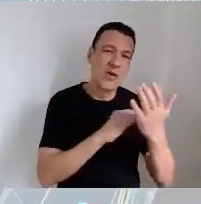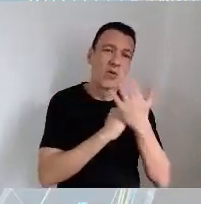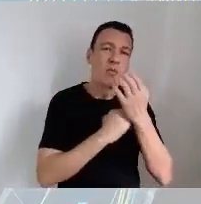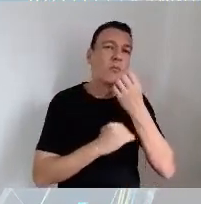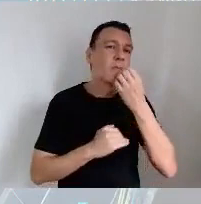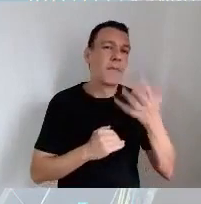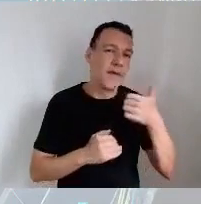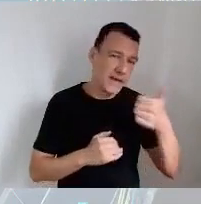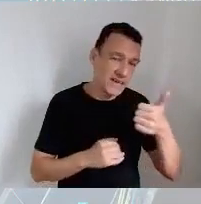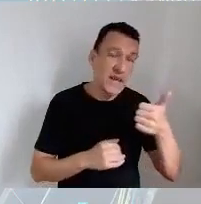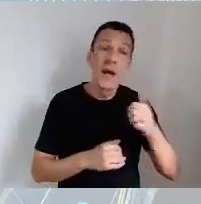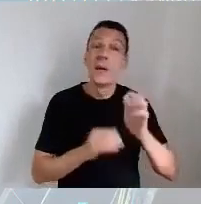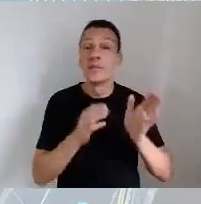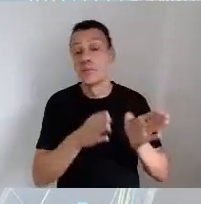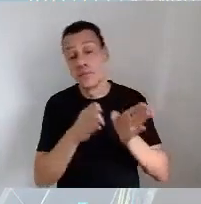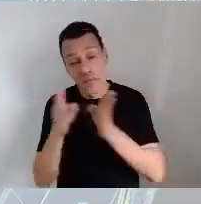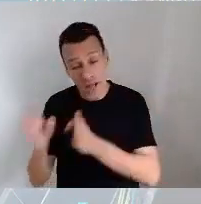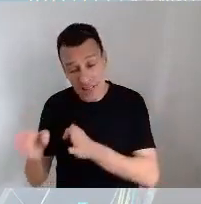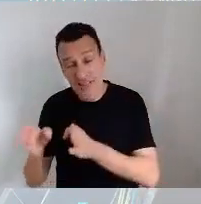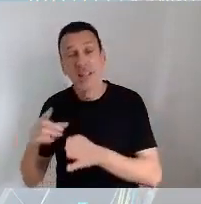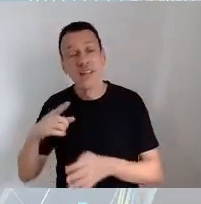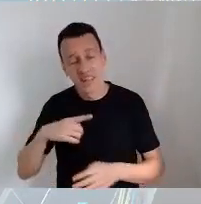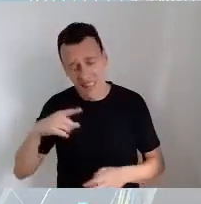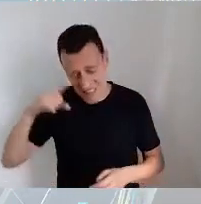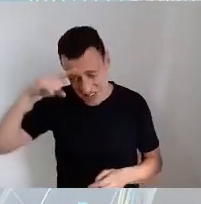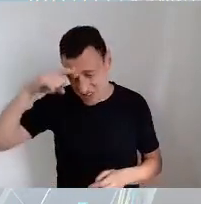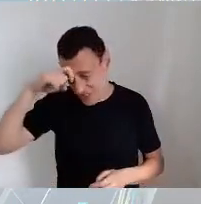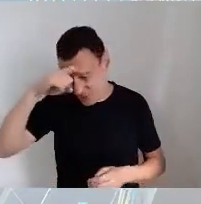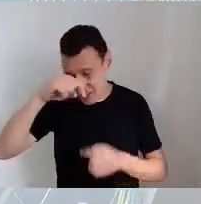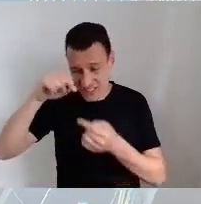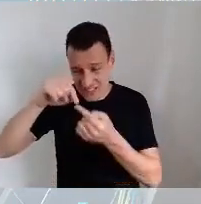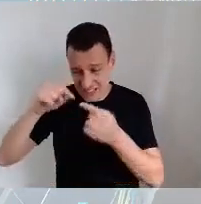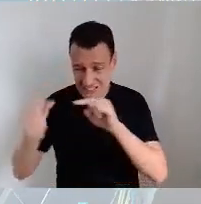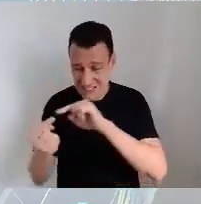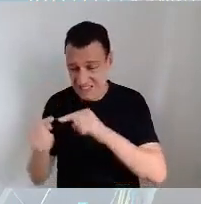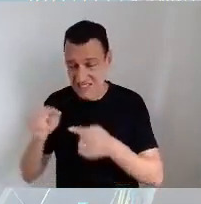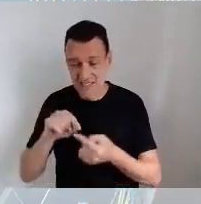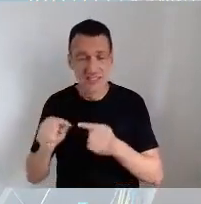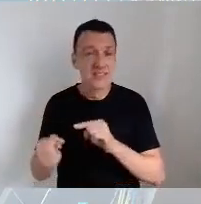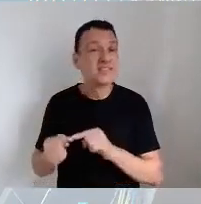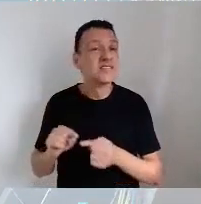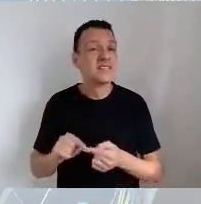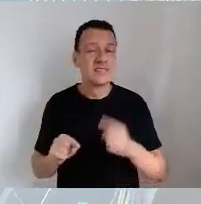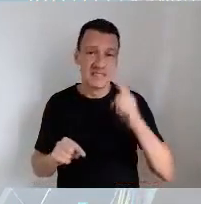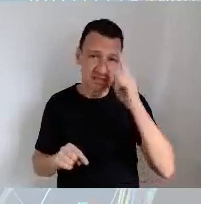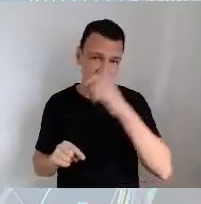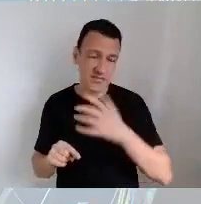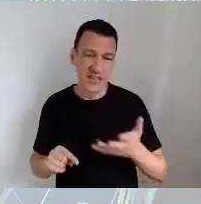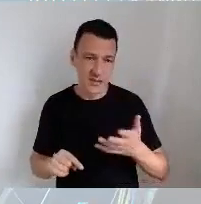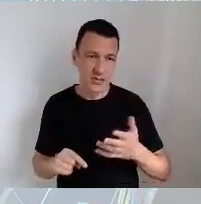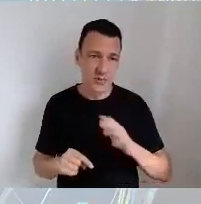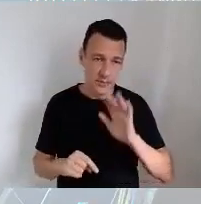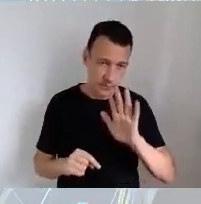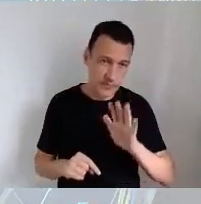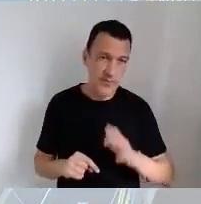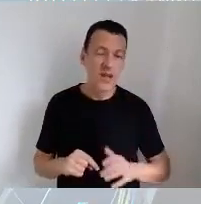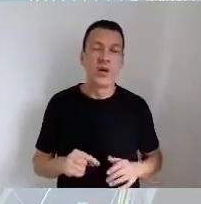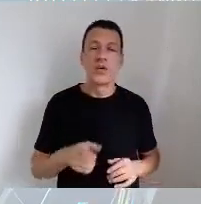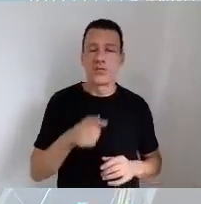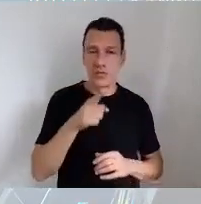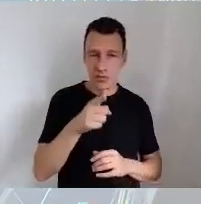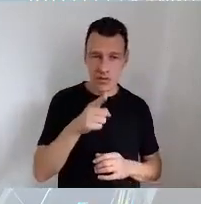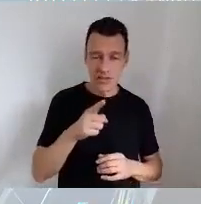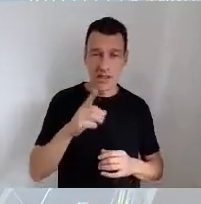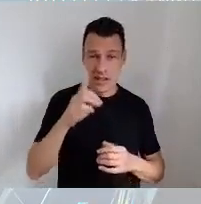complexidades que ela carrega se você não sabe qual é o lado ruim de uma decisão técnica que você tá tomando é porque você